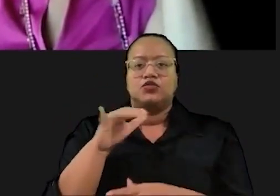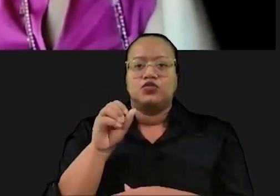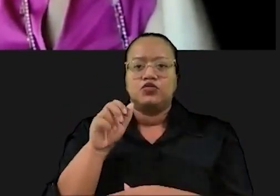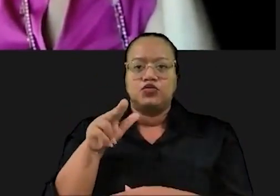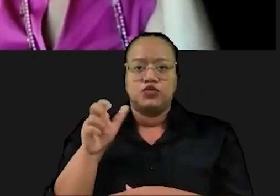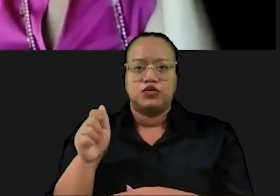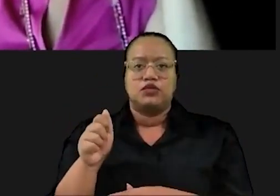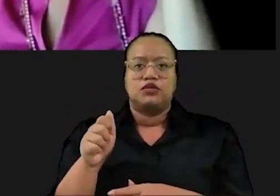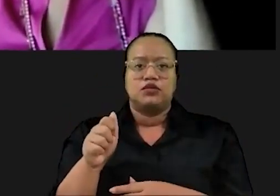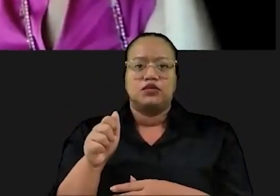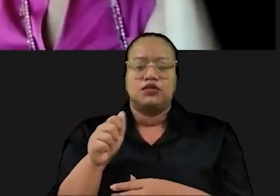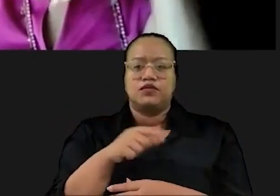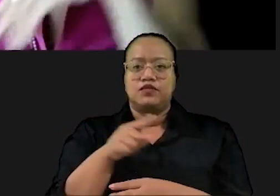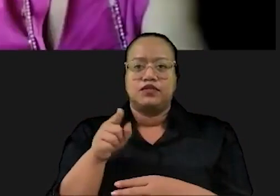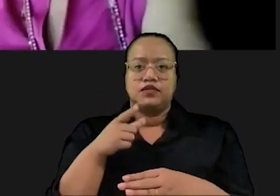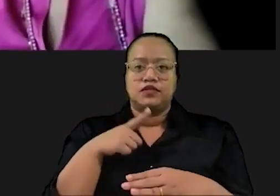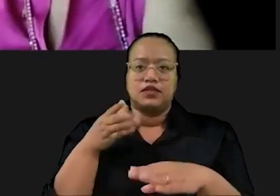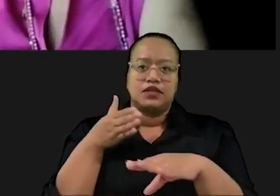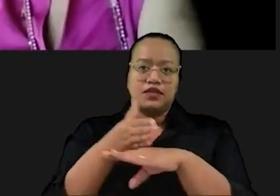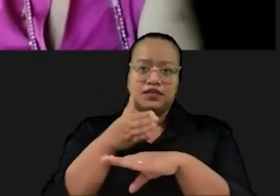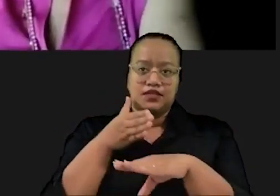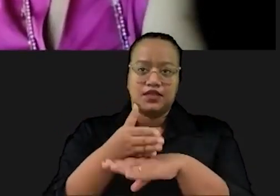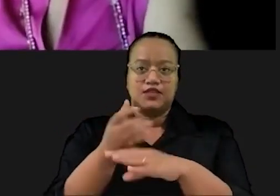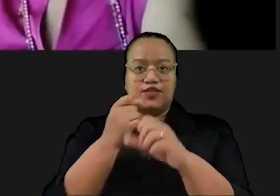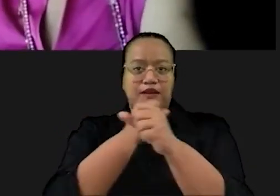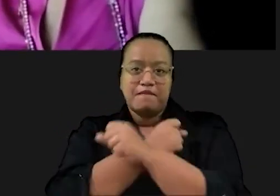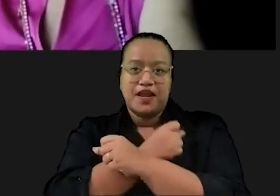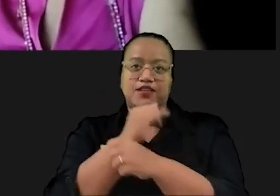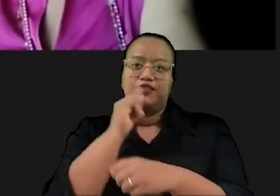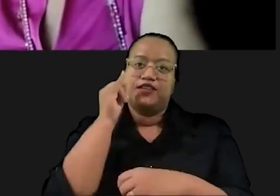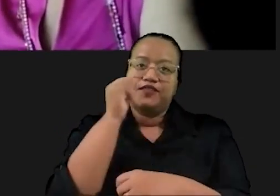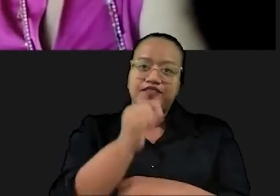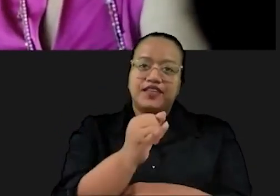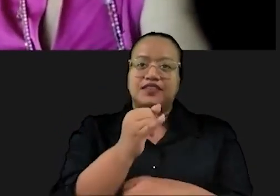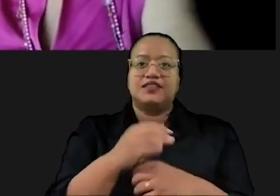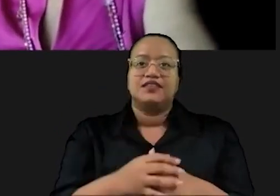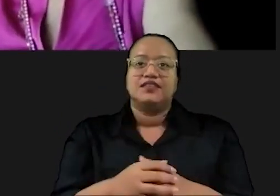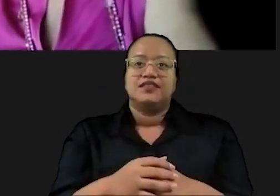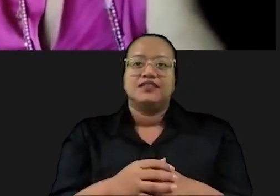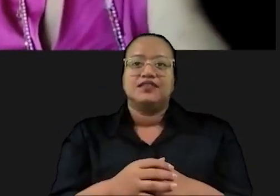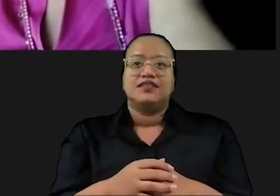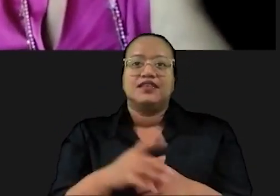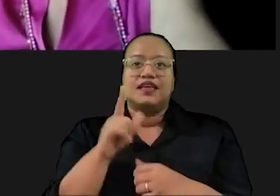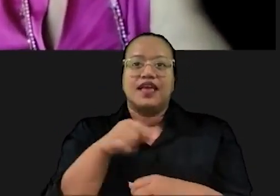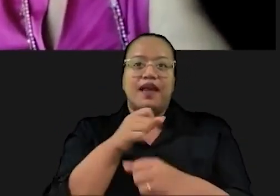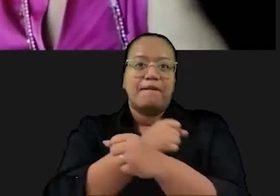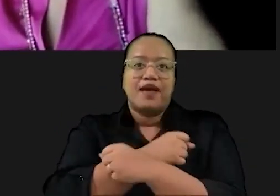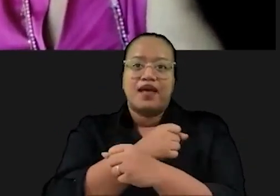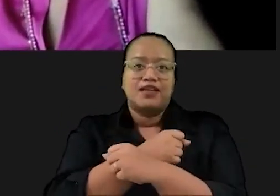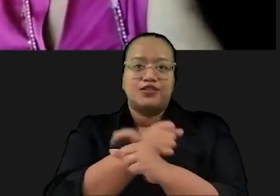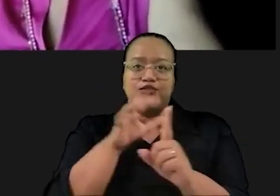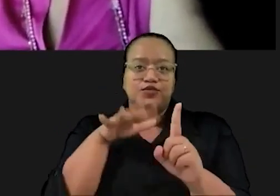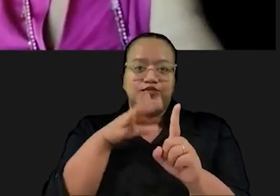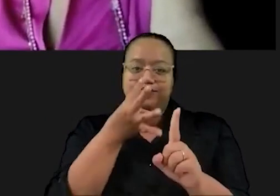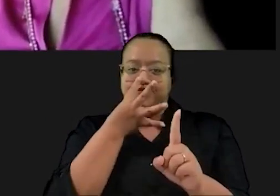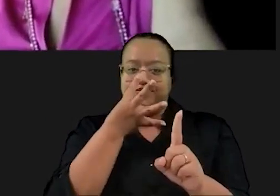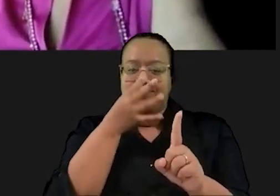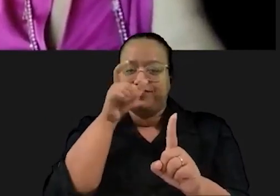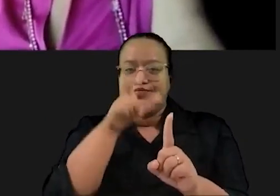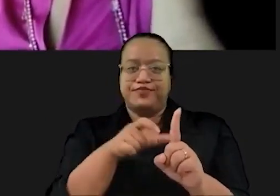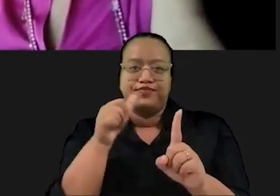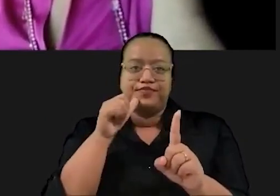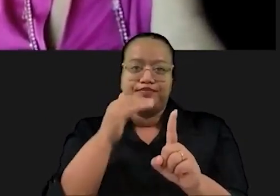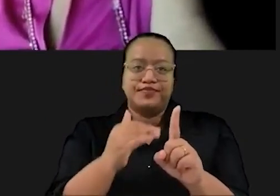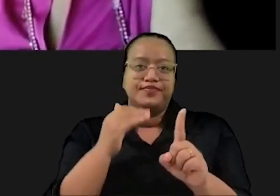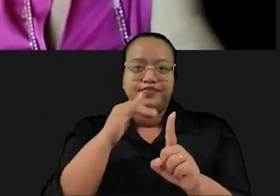que eu mandei um abraço também, e aquele abraço de quem é fã e admirador. Então, as